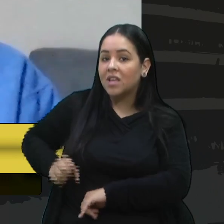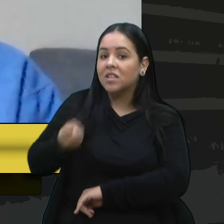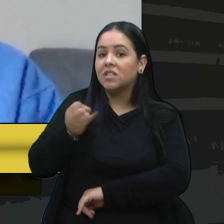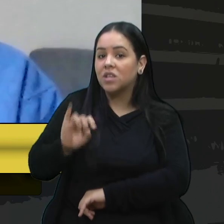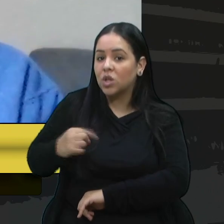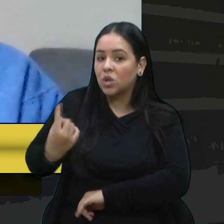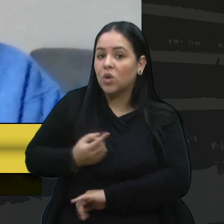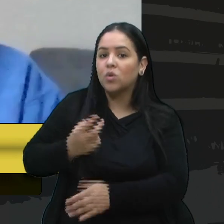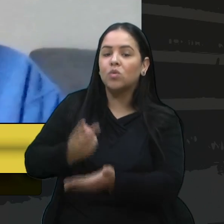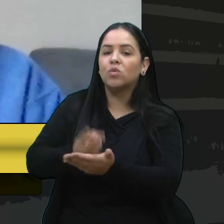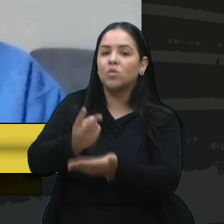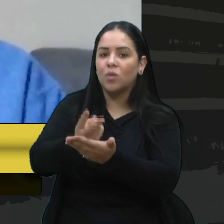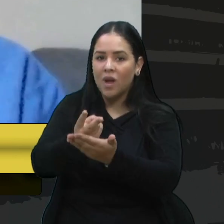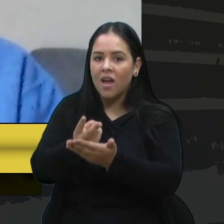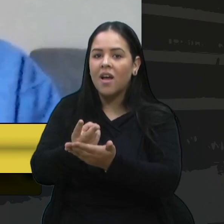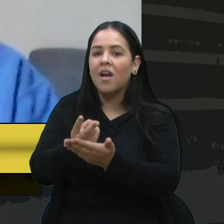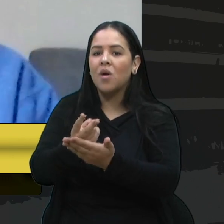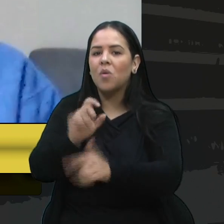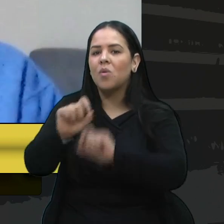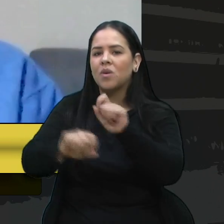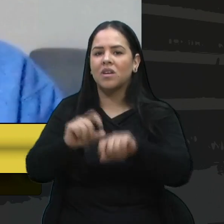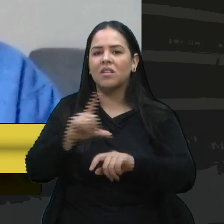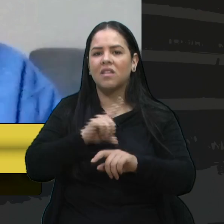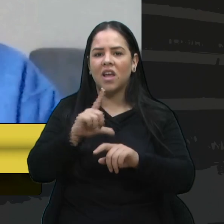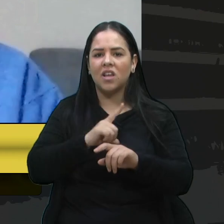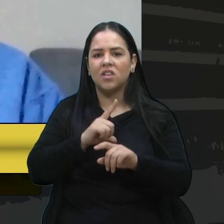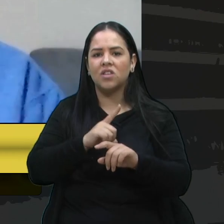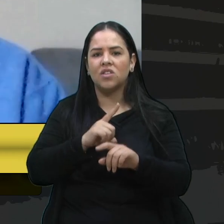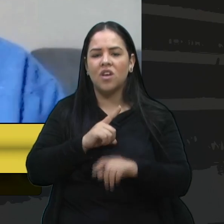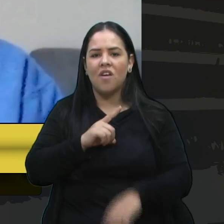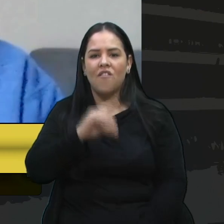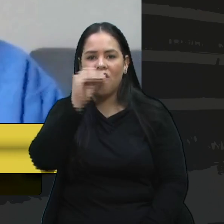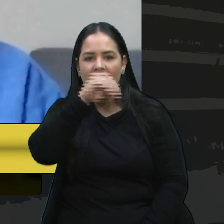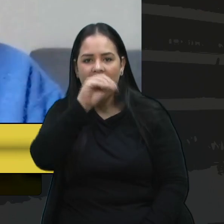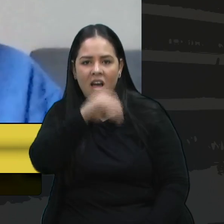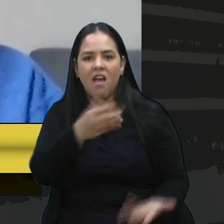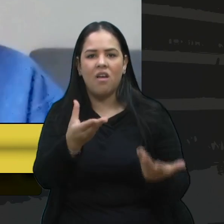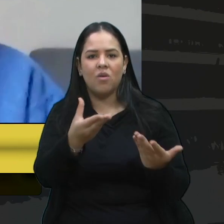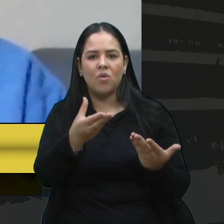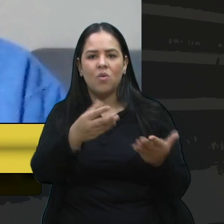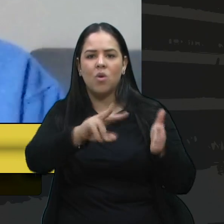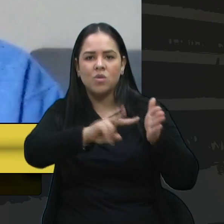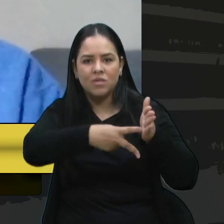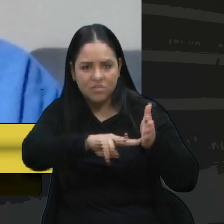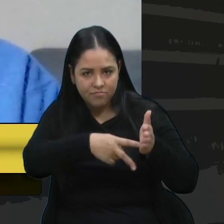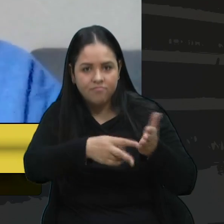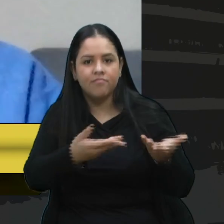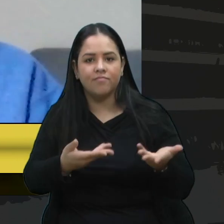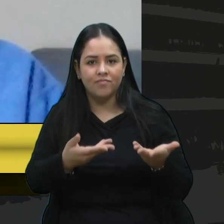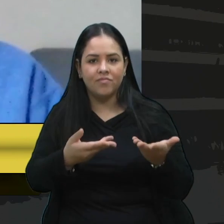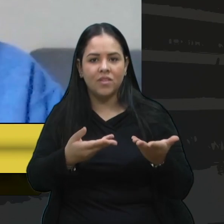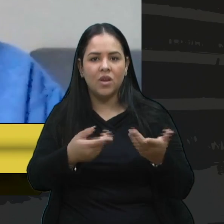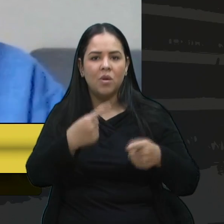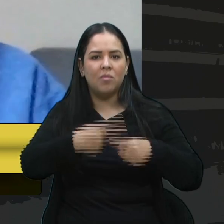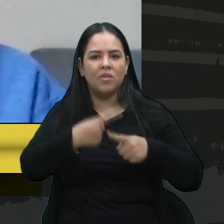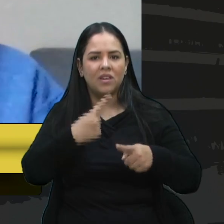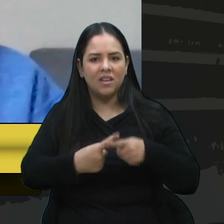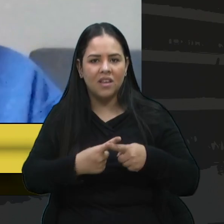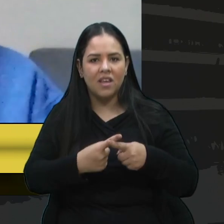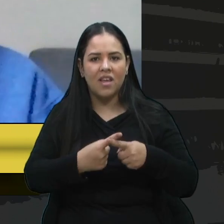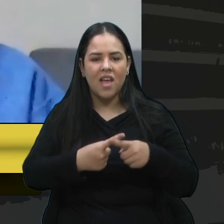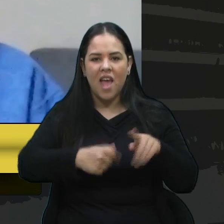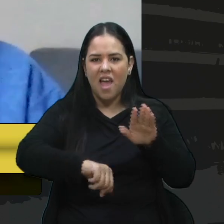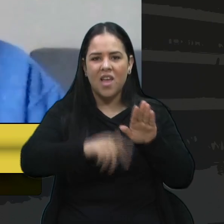com essa política de enfraquecimento das organizações coletivas, com essa política de criminalização